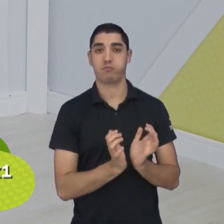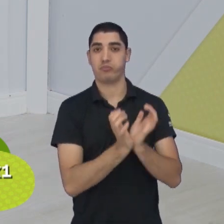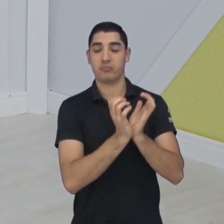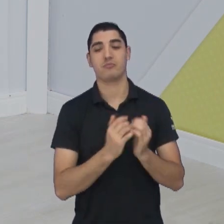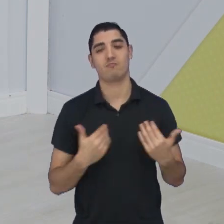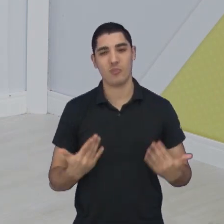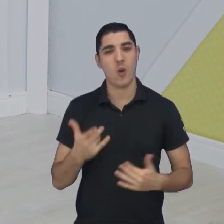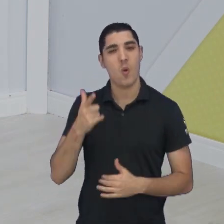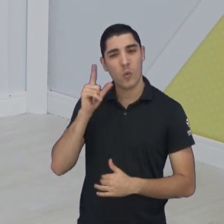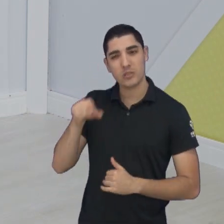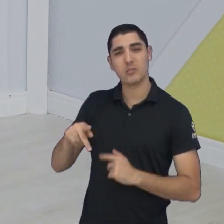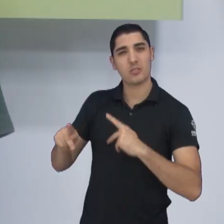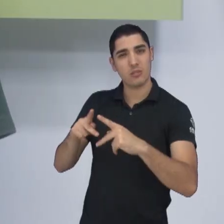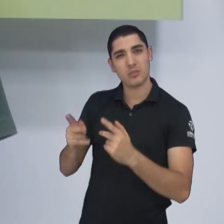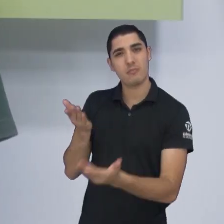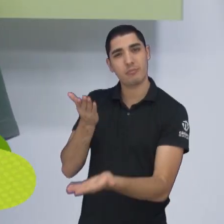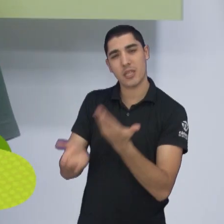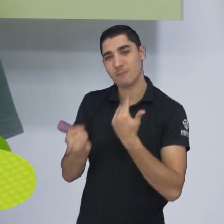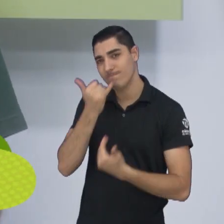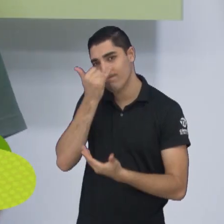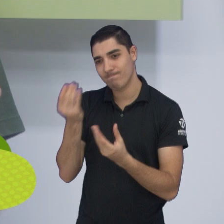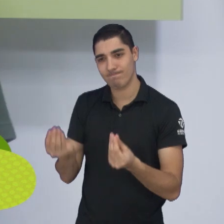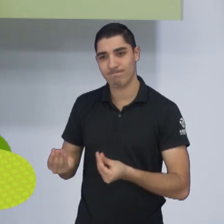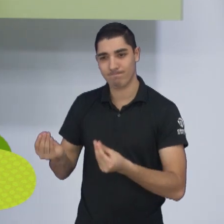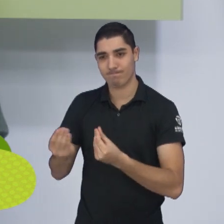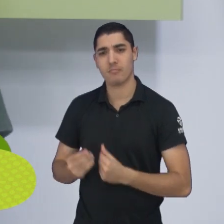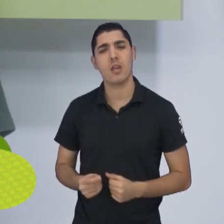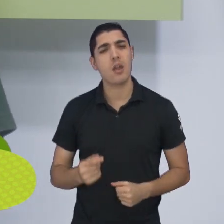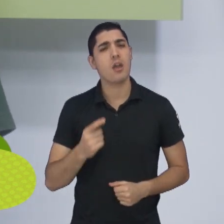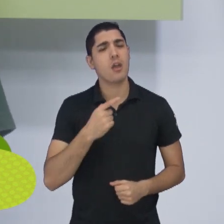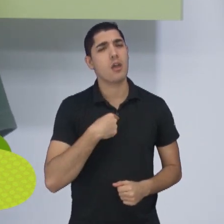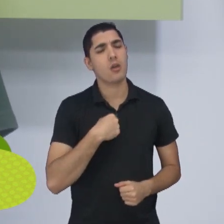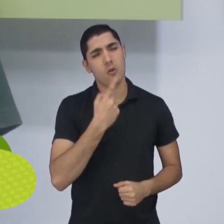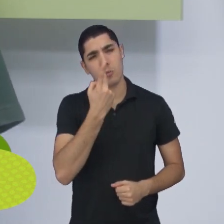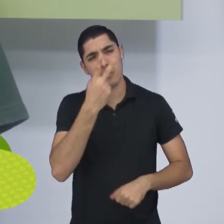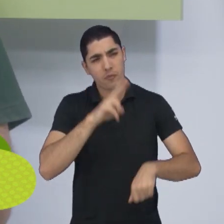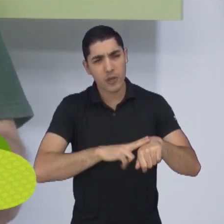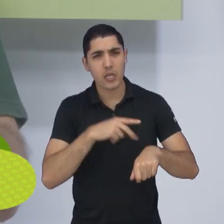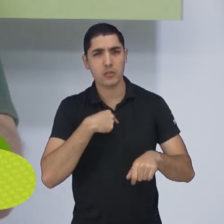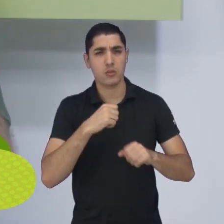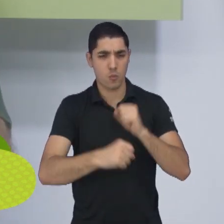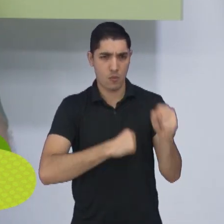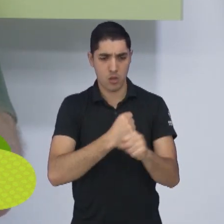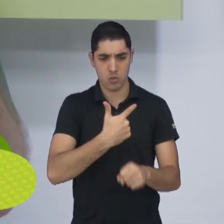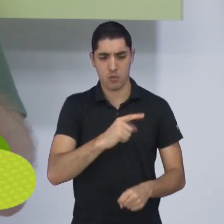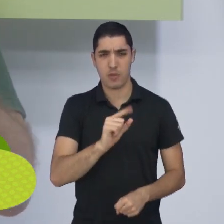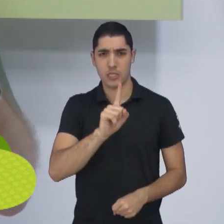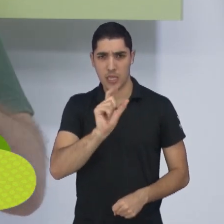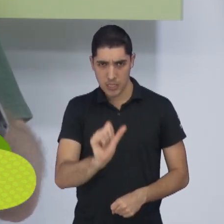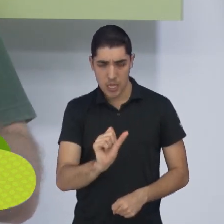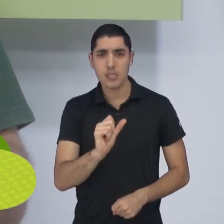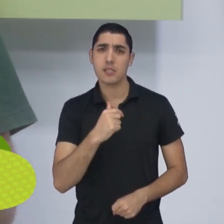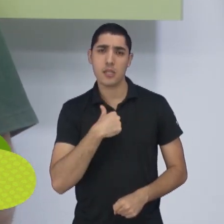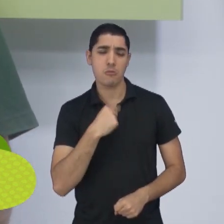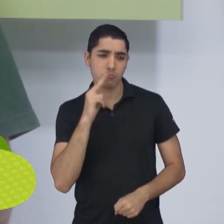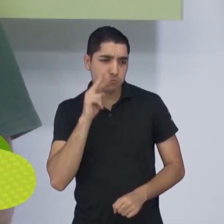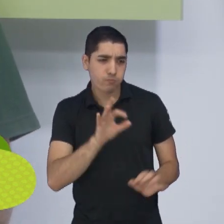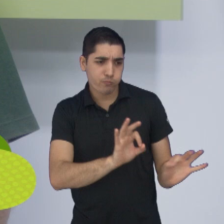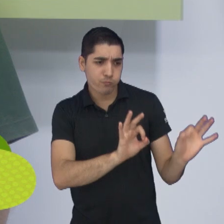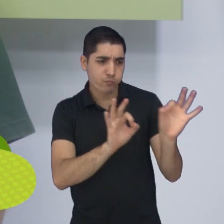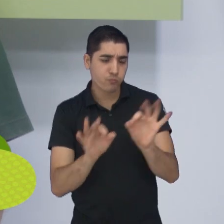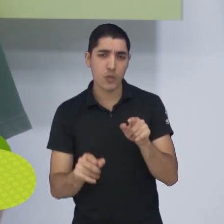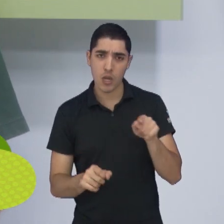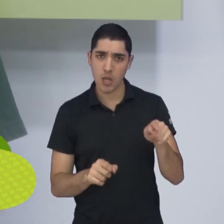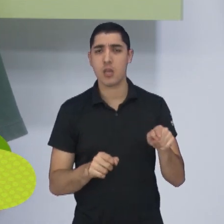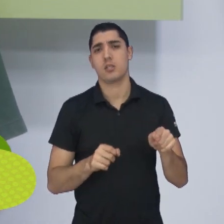técnico Schwank, hein? Esse sul-americano eu cobri uma vez só em 2016. No começo tem uns times assim que o